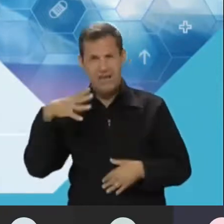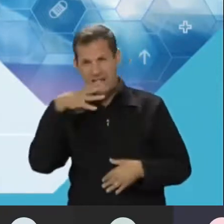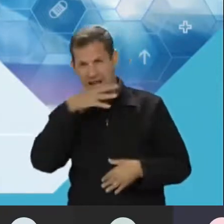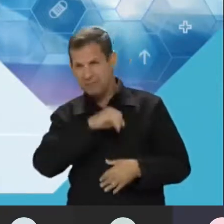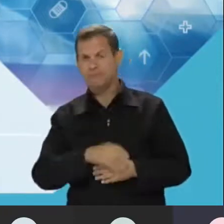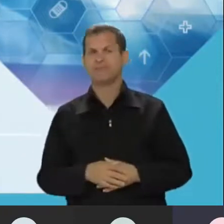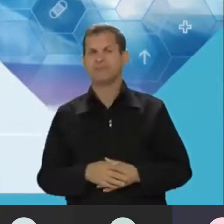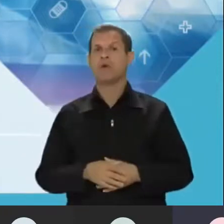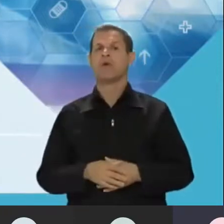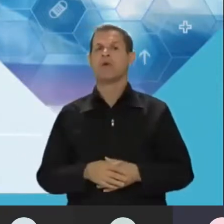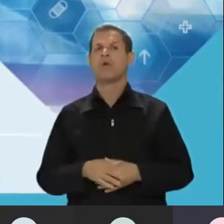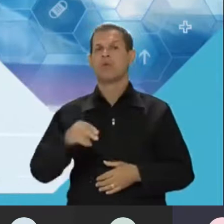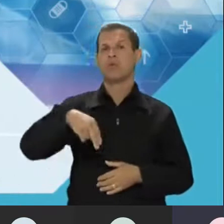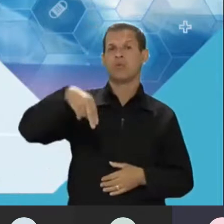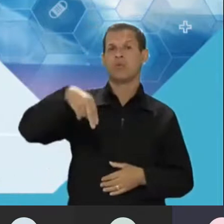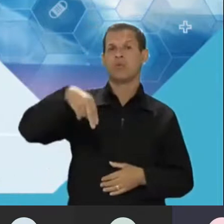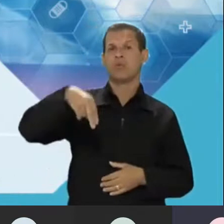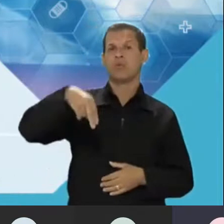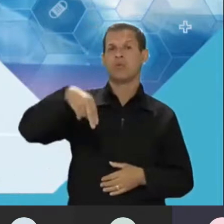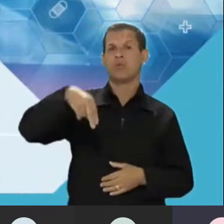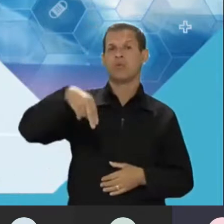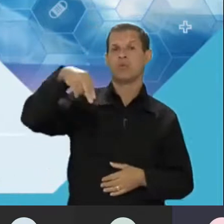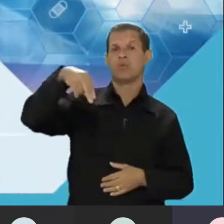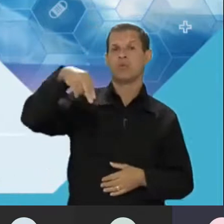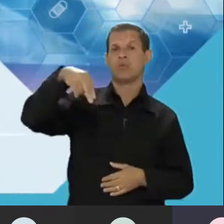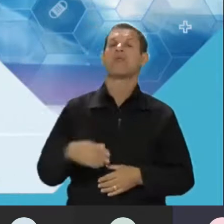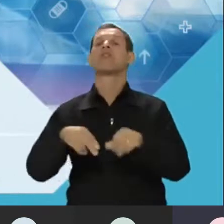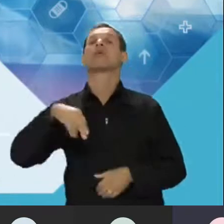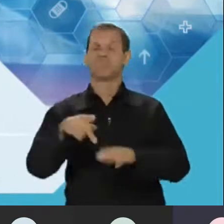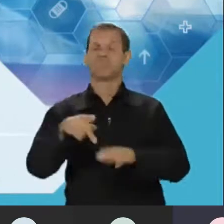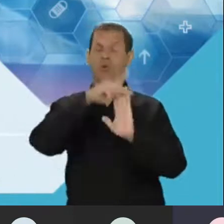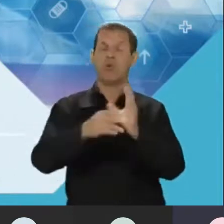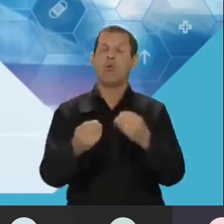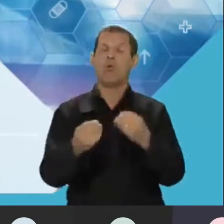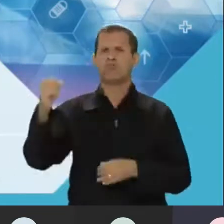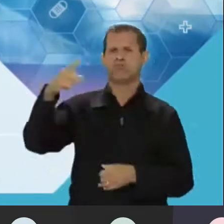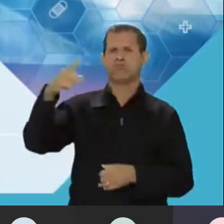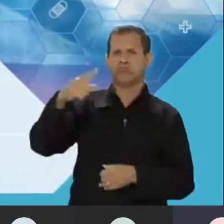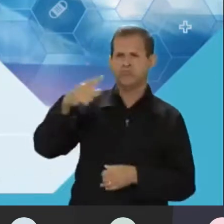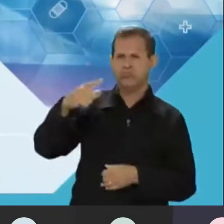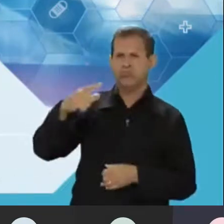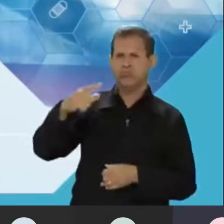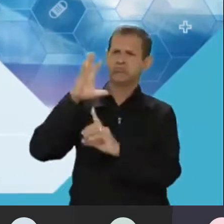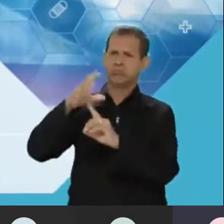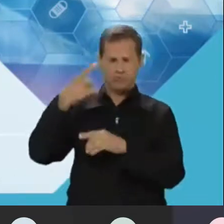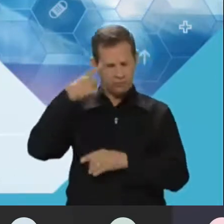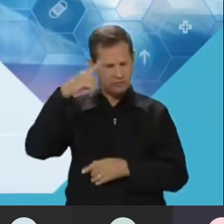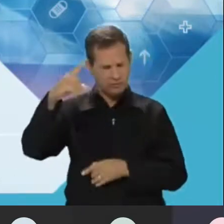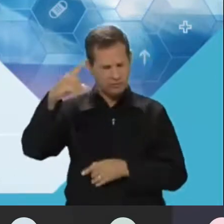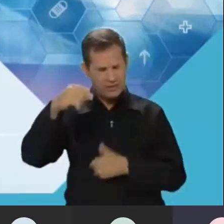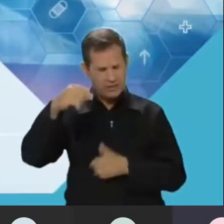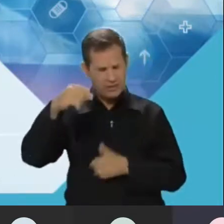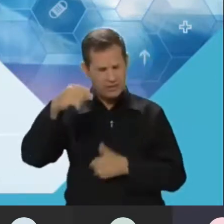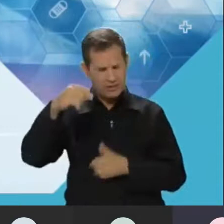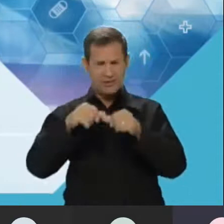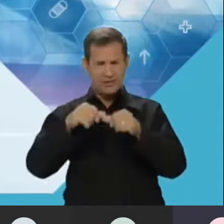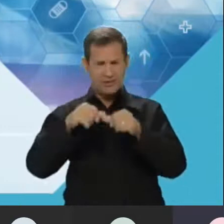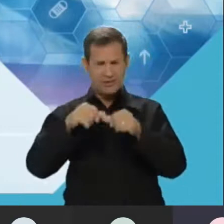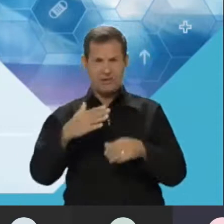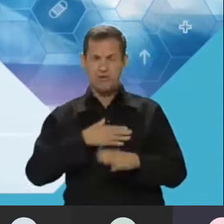pouco. O norte. Então, para onde que está o norte desse nosso projeto? Como que o sol está incidindo durante o dia nesse